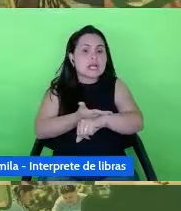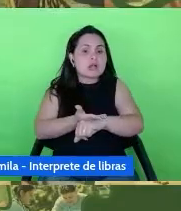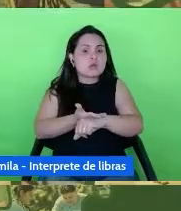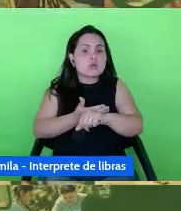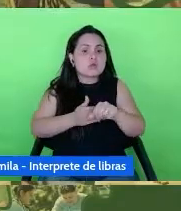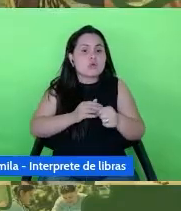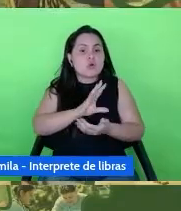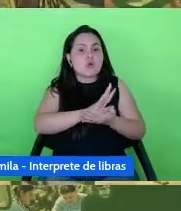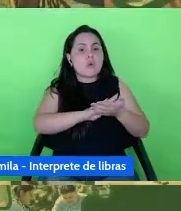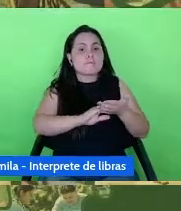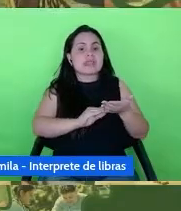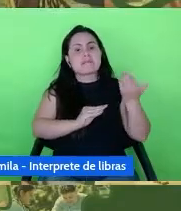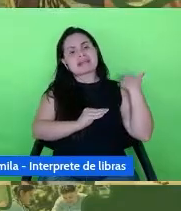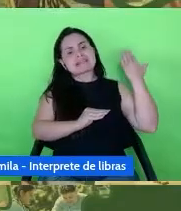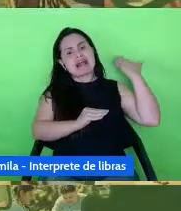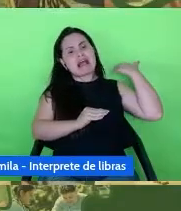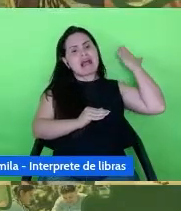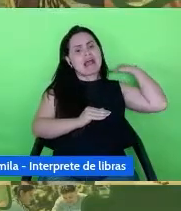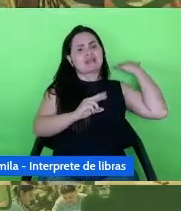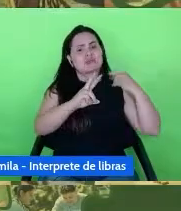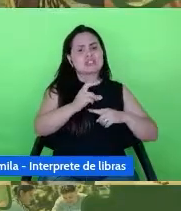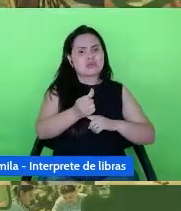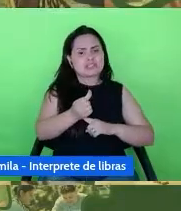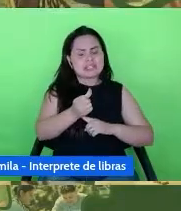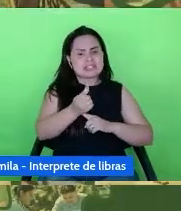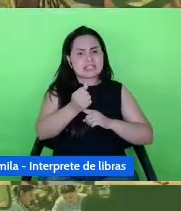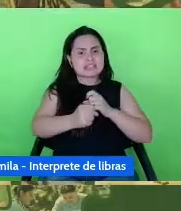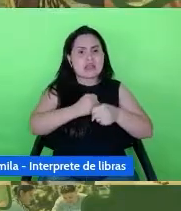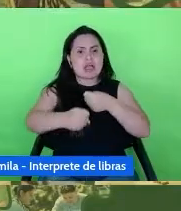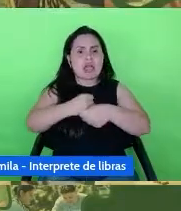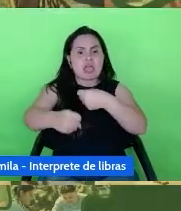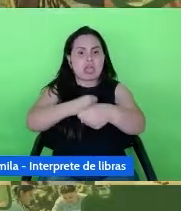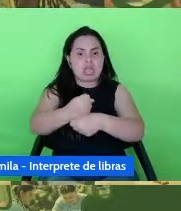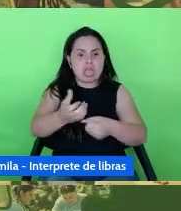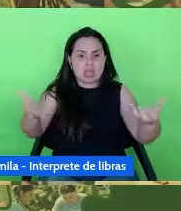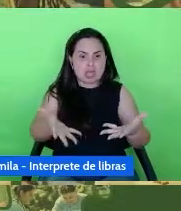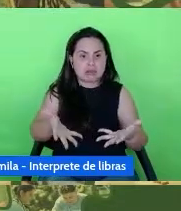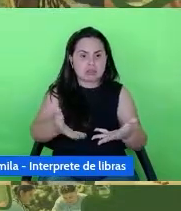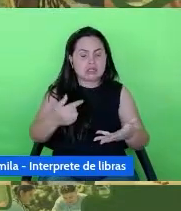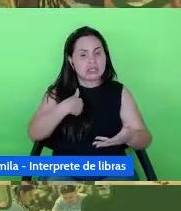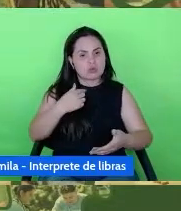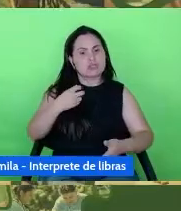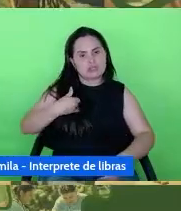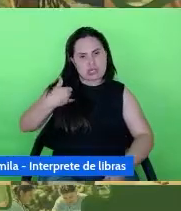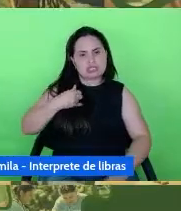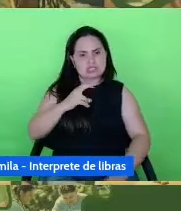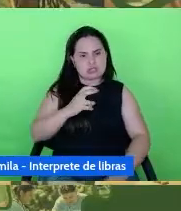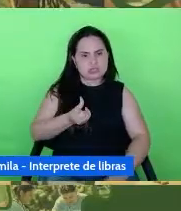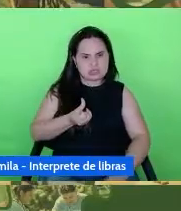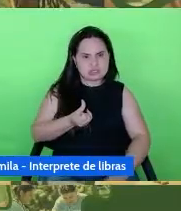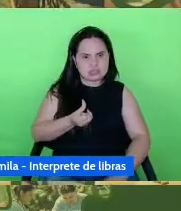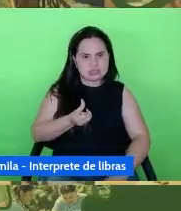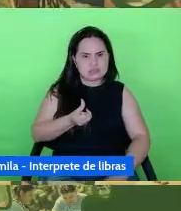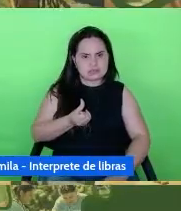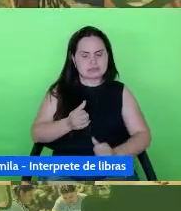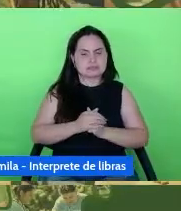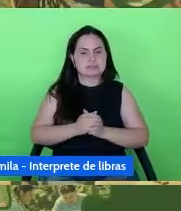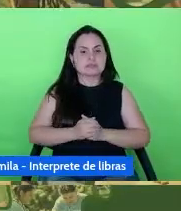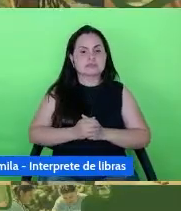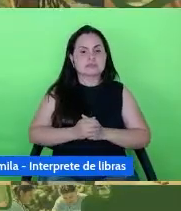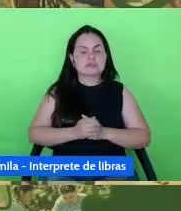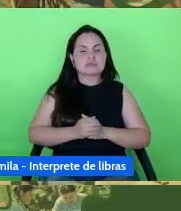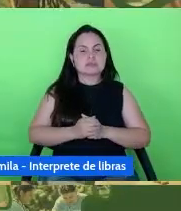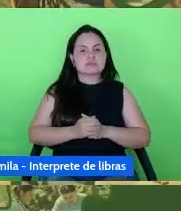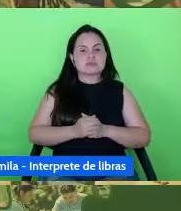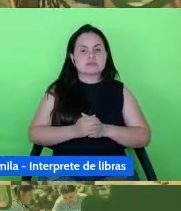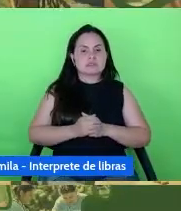minha juventude, 56 anos depois, né? Que eu tenho 56 anos de idade, tá? Então, o que